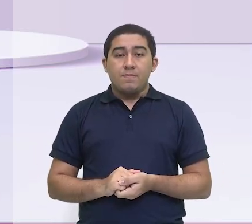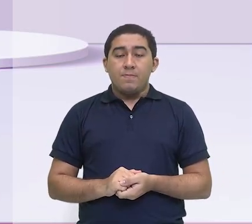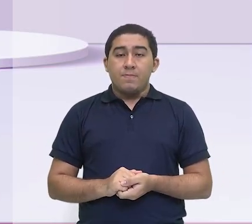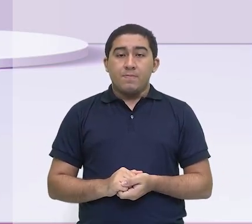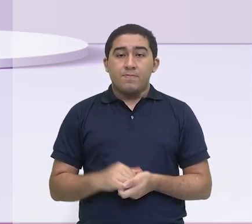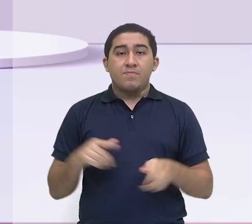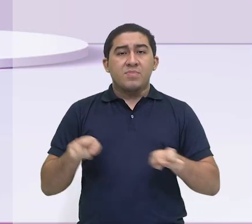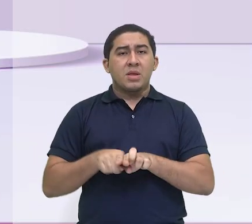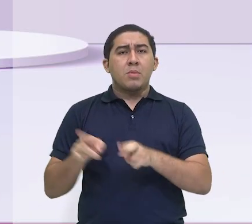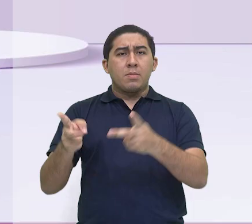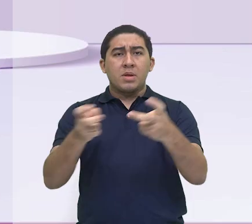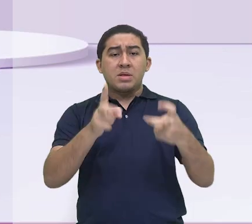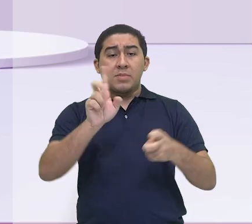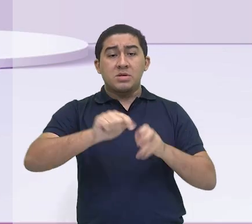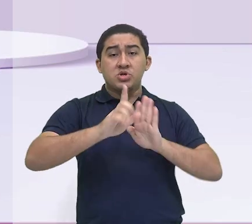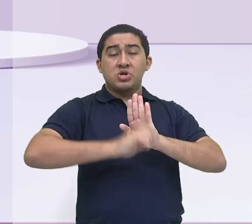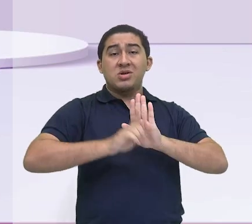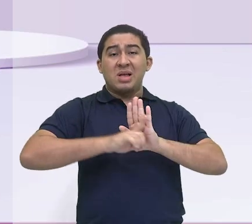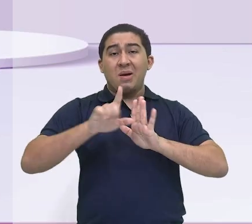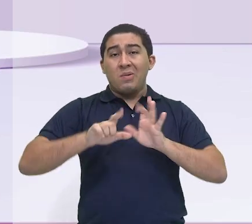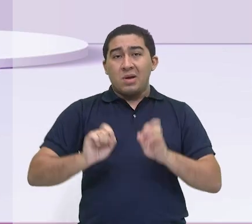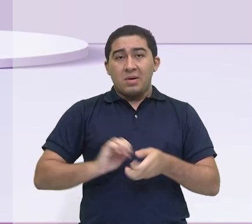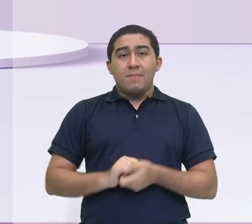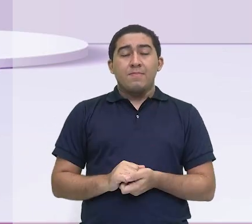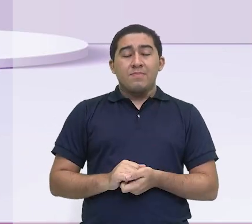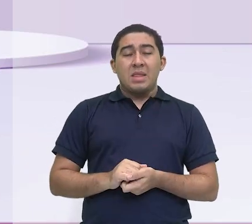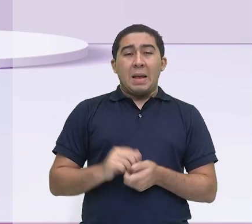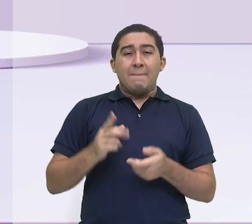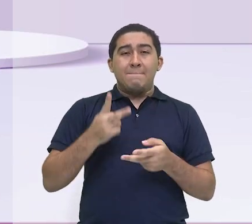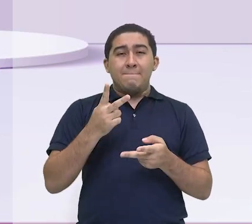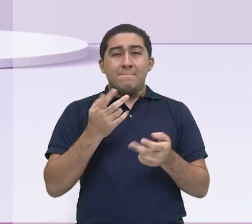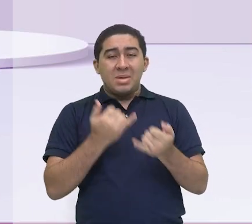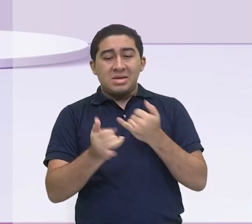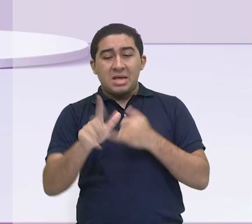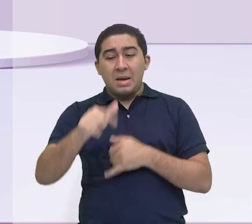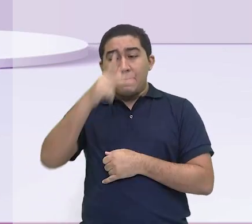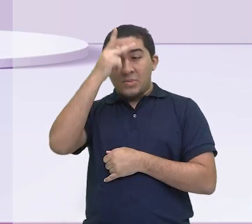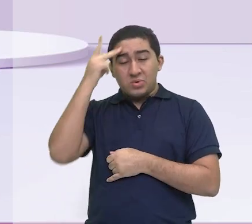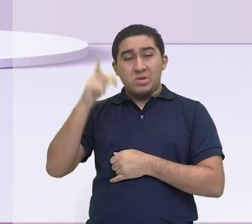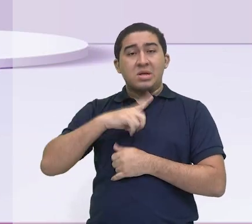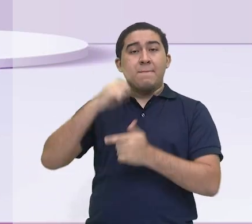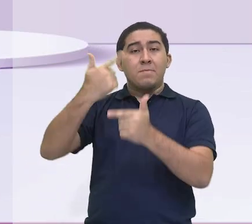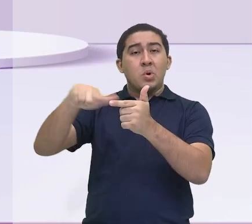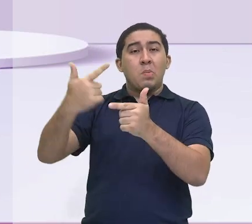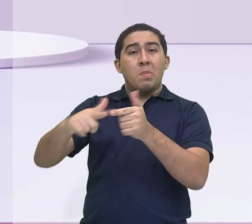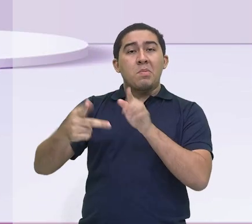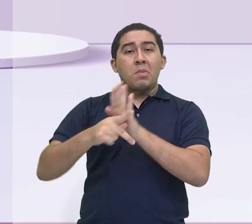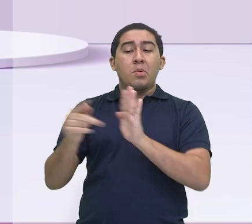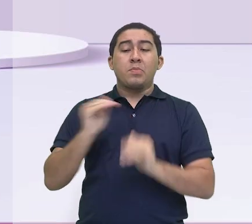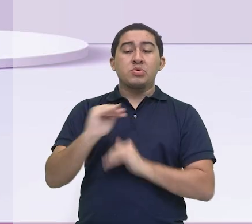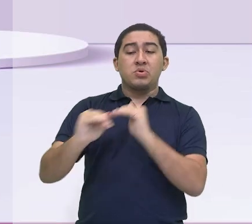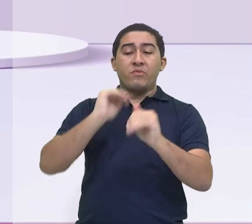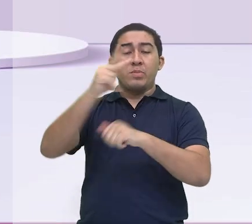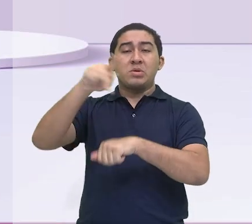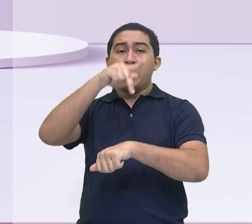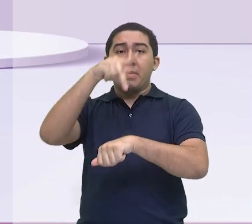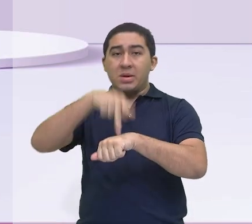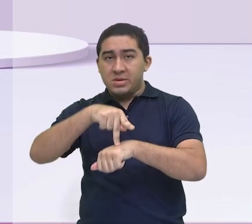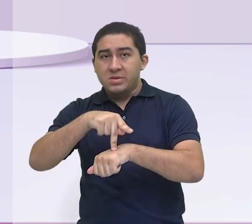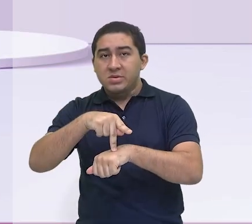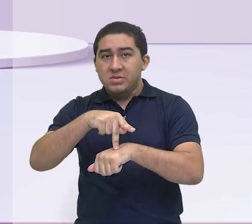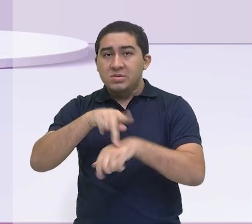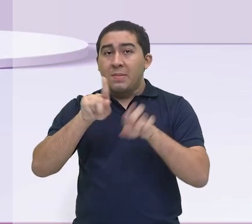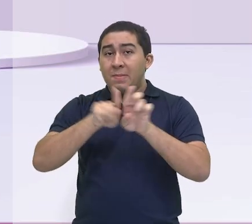são vistos de uma maneira pejorativa, né, como pessoas que estão aí causando problema para o desenvolvimento do país, quando,